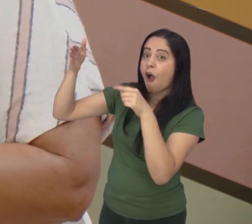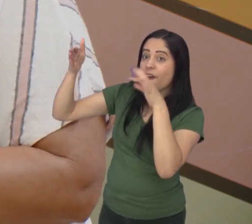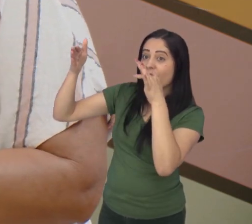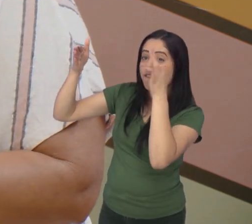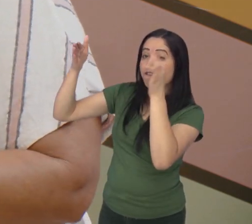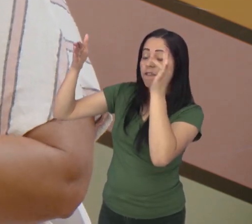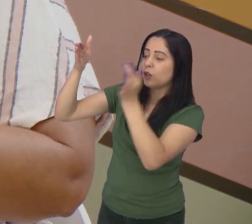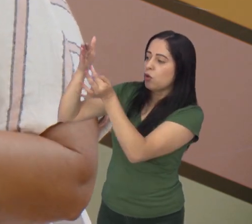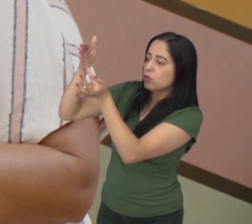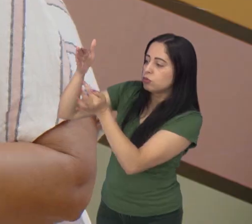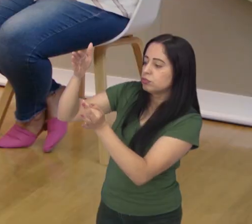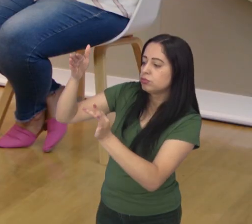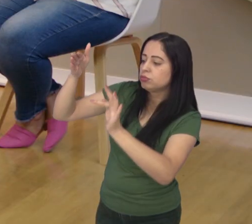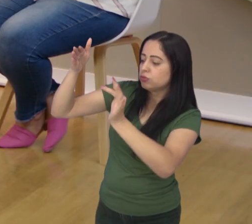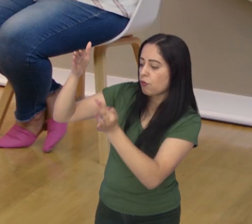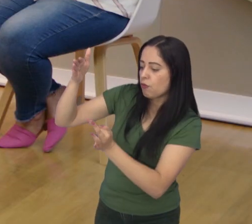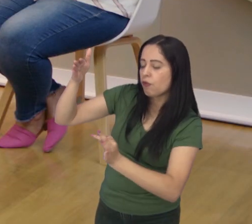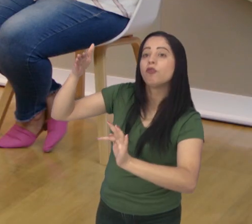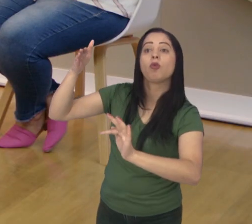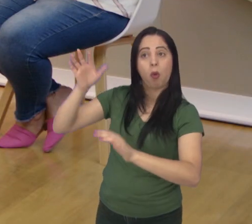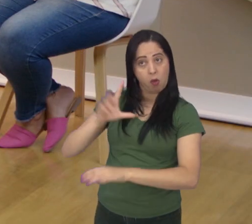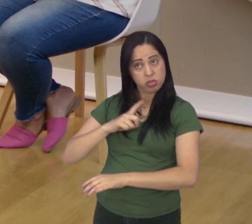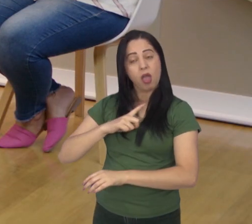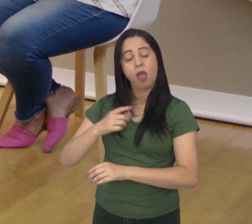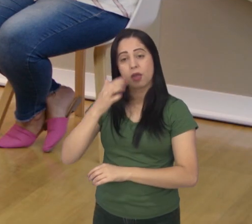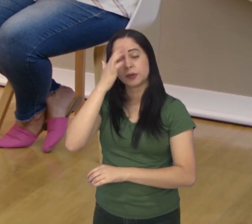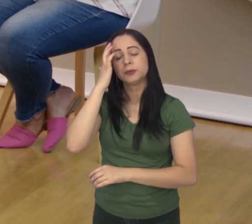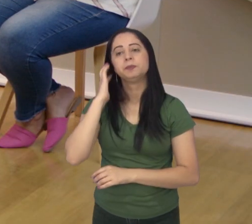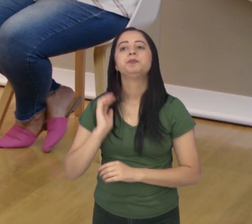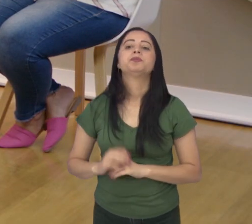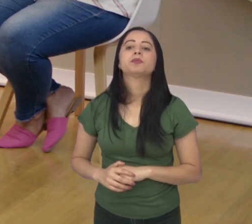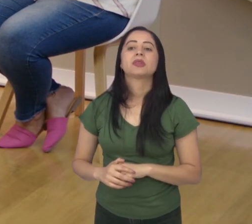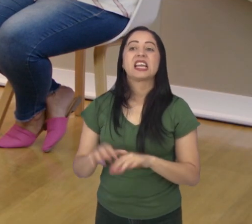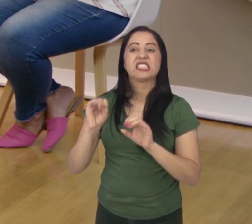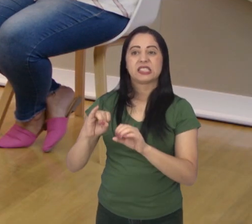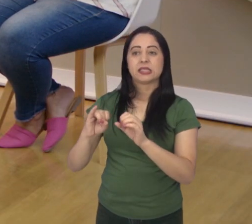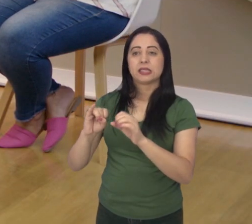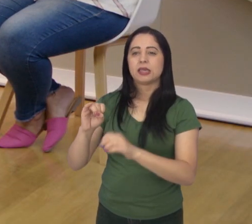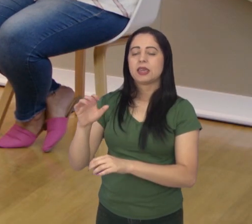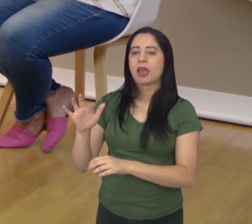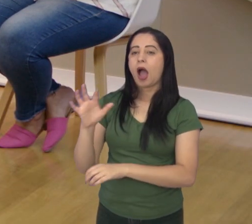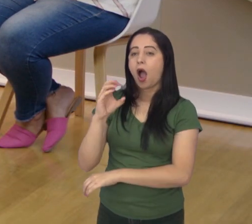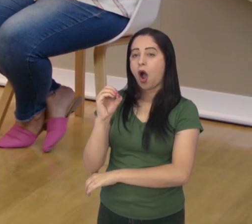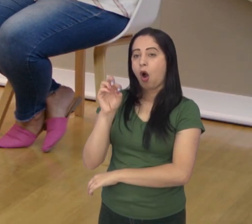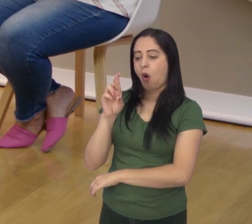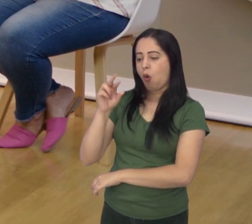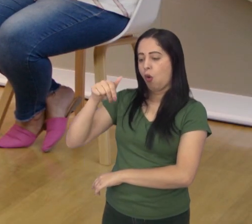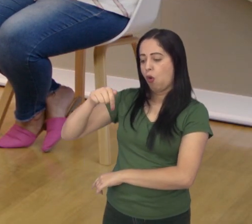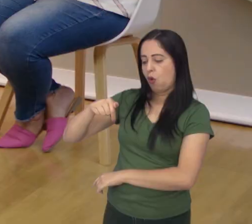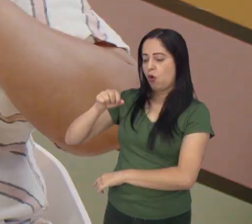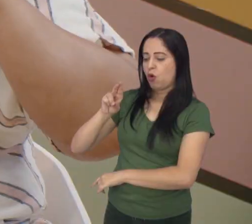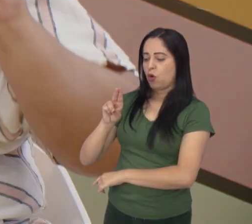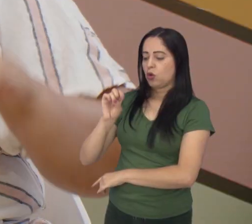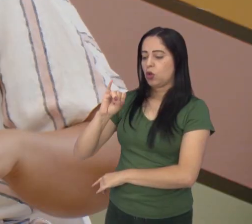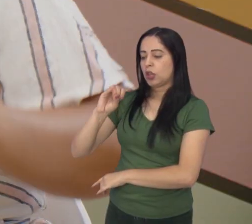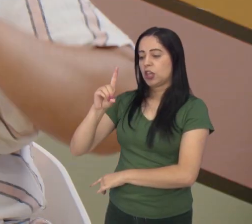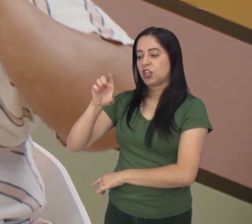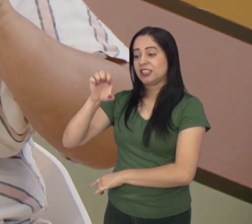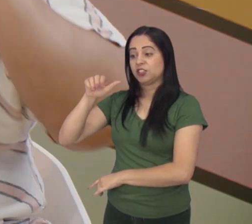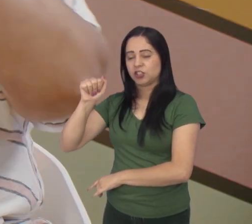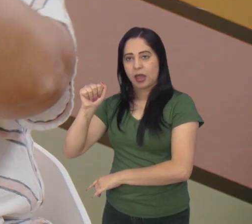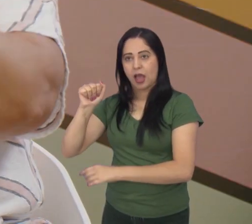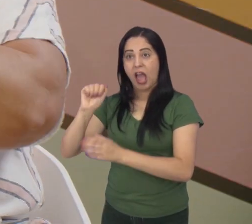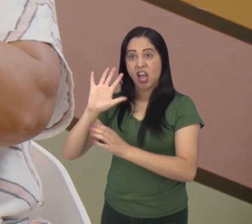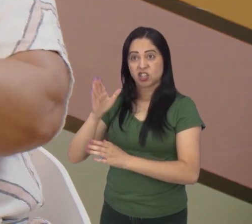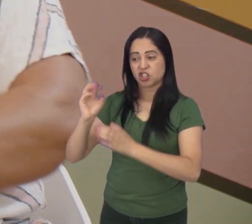eu consigo ter flores, inclusive. Quando a orquídea está bem grande, se a gente põe na parede direto, né? Numa parede de jardim, que eu